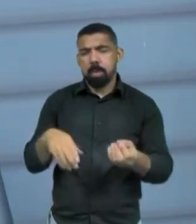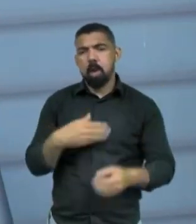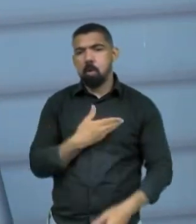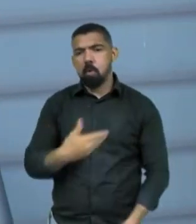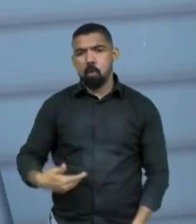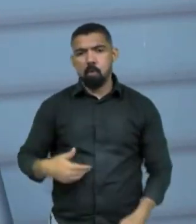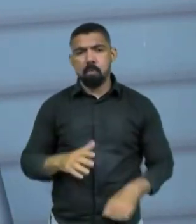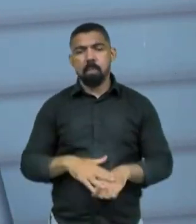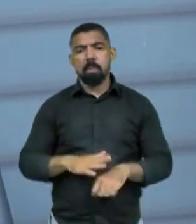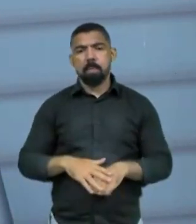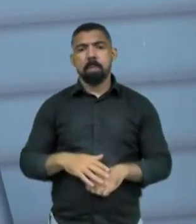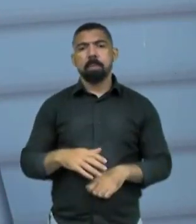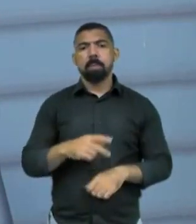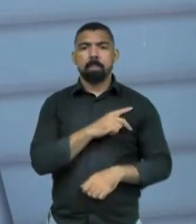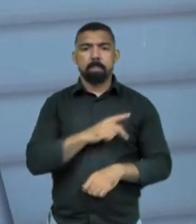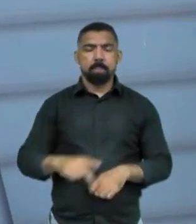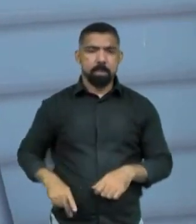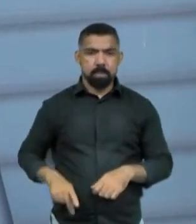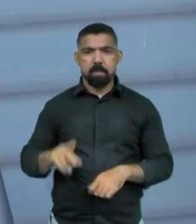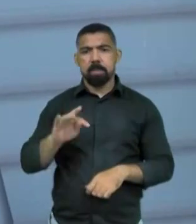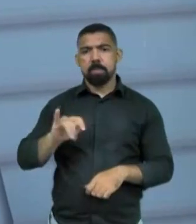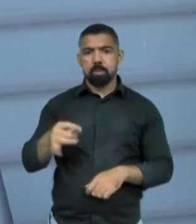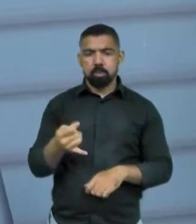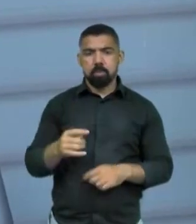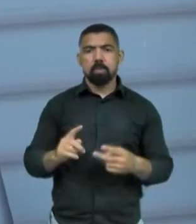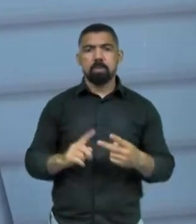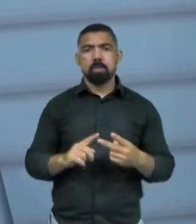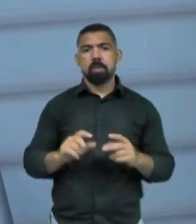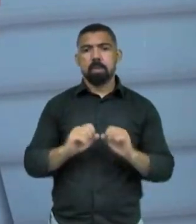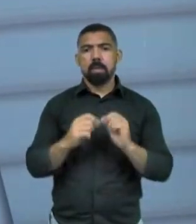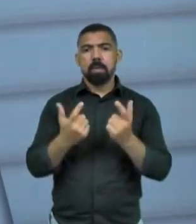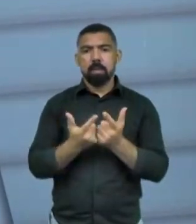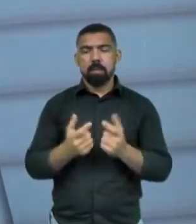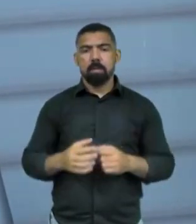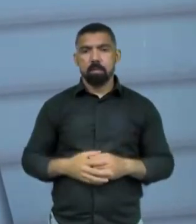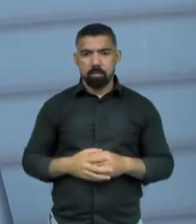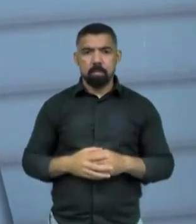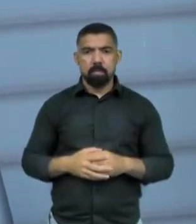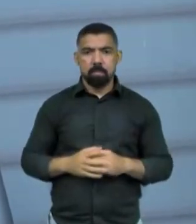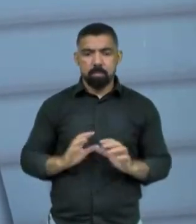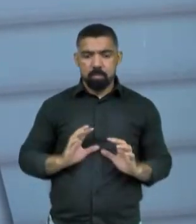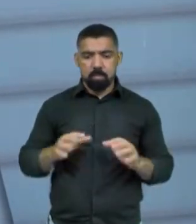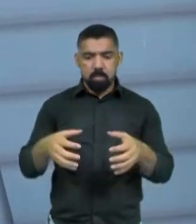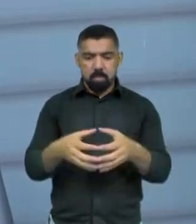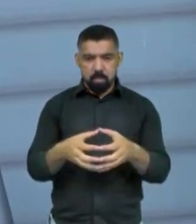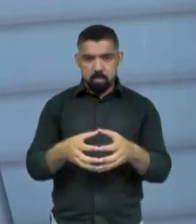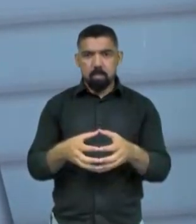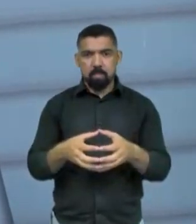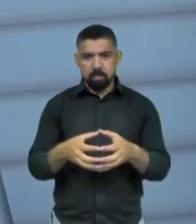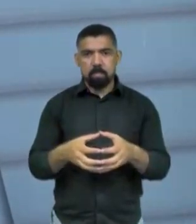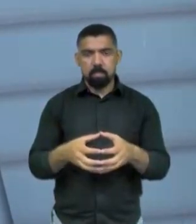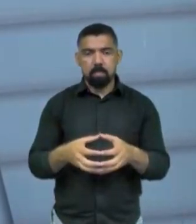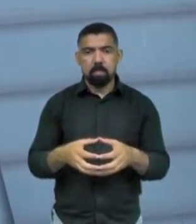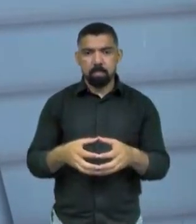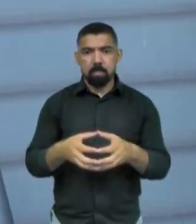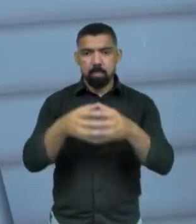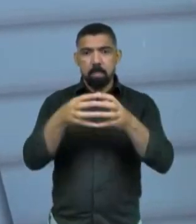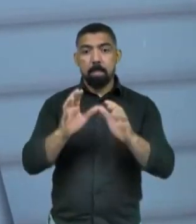presidente do TJ, o presidente da Assembleia... Secretários... Não, ele é um comitê mais amplo,